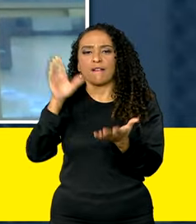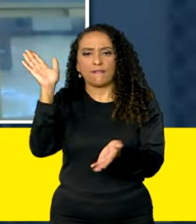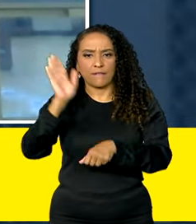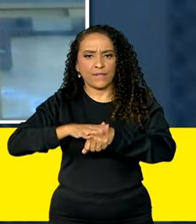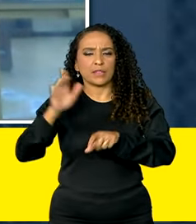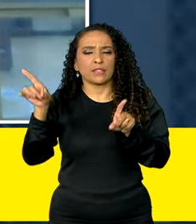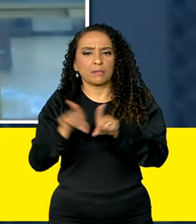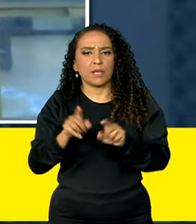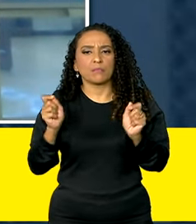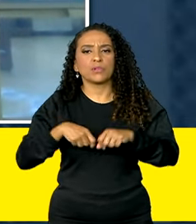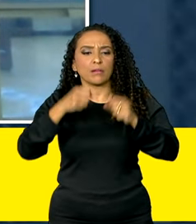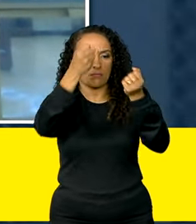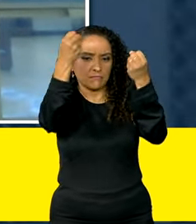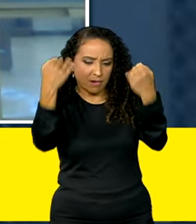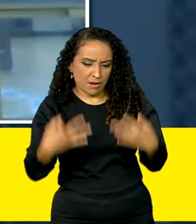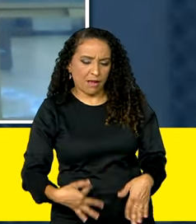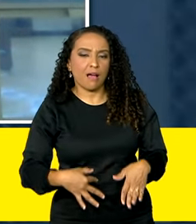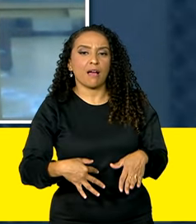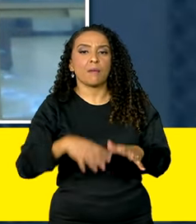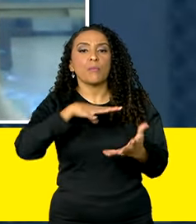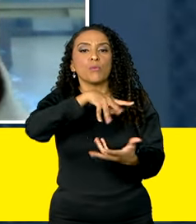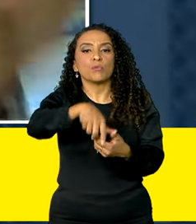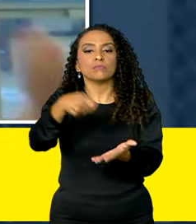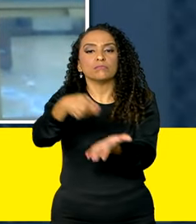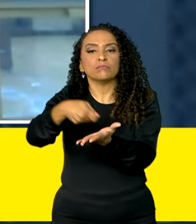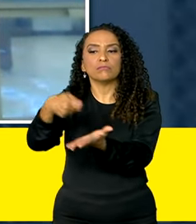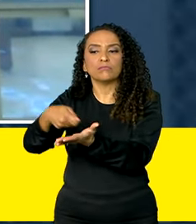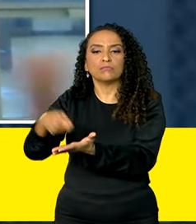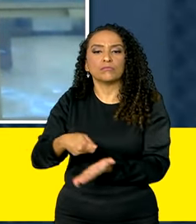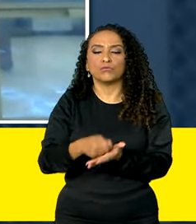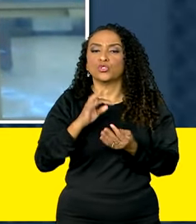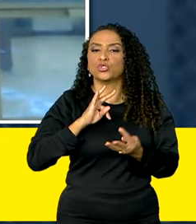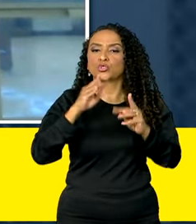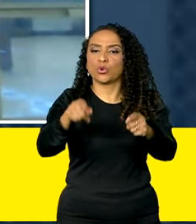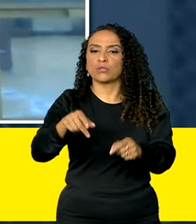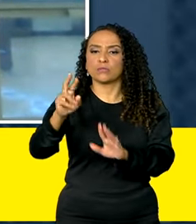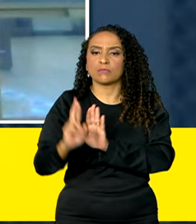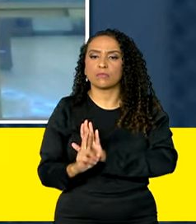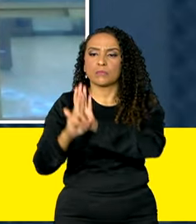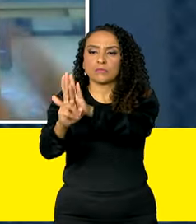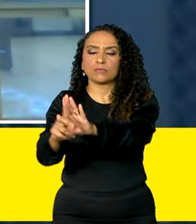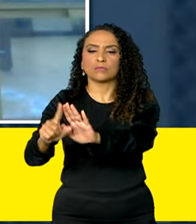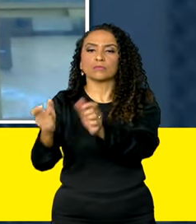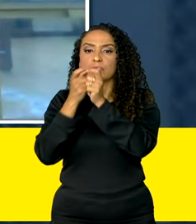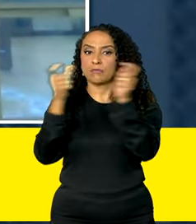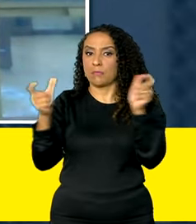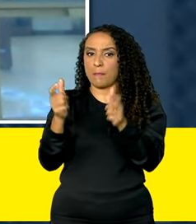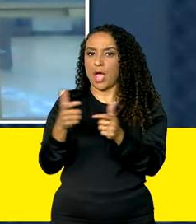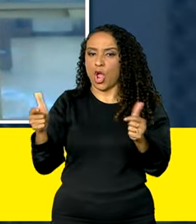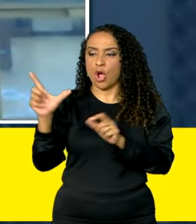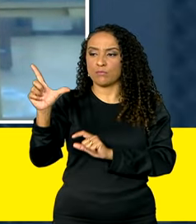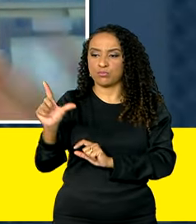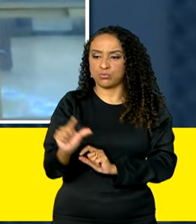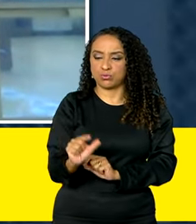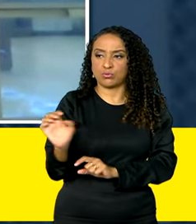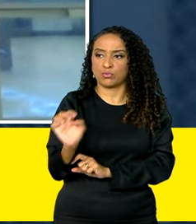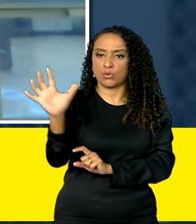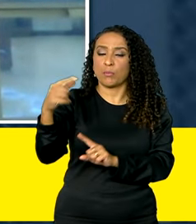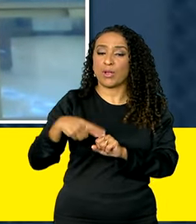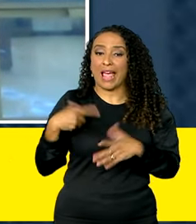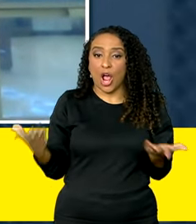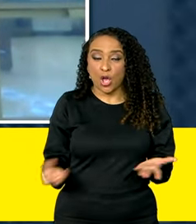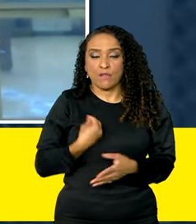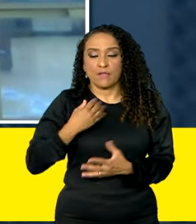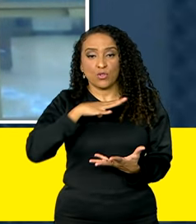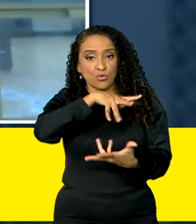fatos para poder relatar para o planeta, para exigir de todos os representantes uma ambição maior na redução das emissões, porque o que nós estamos vivendo